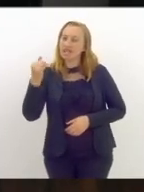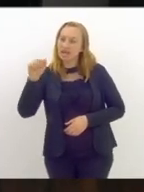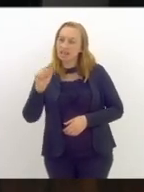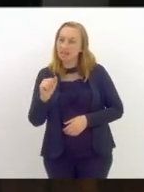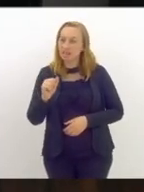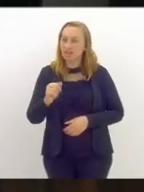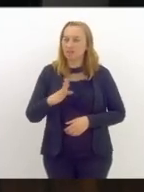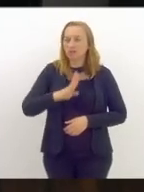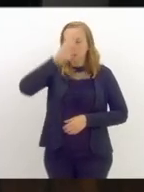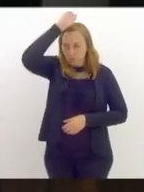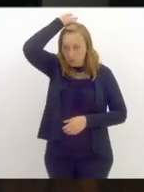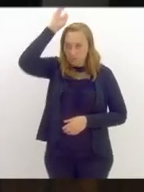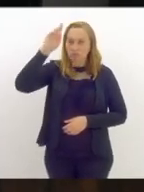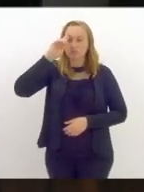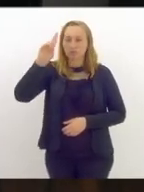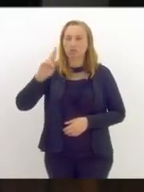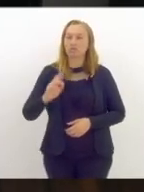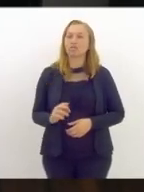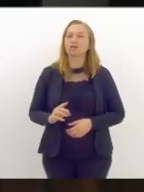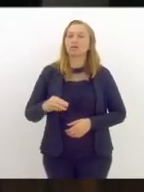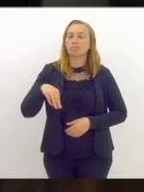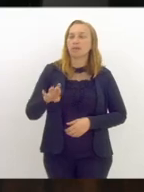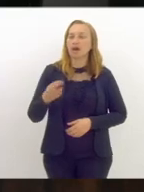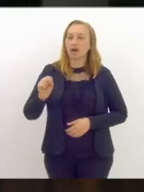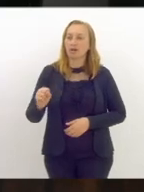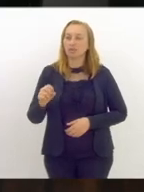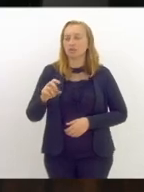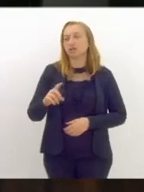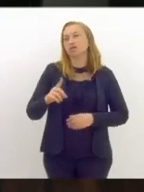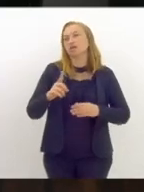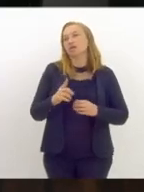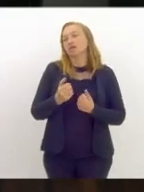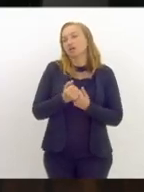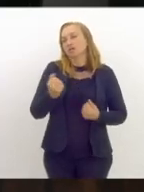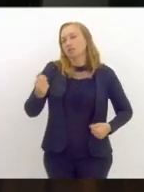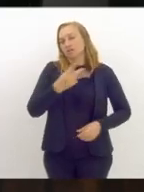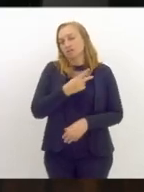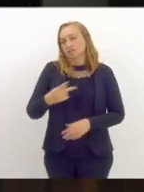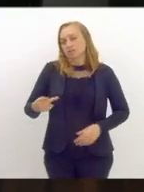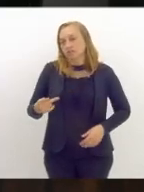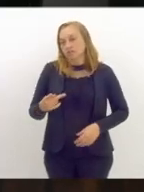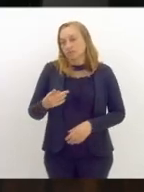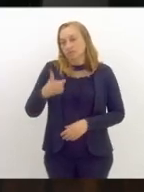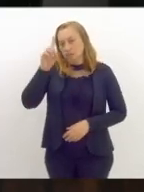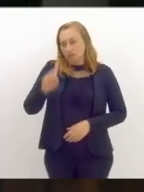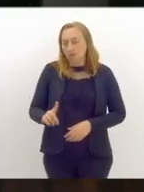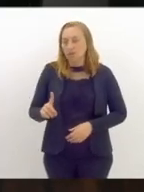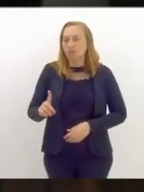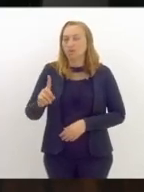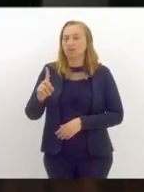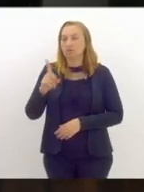tenente-coronel do Corpo de Bombeiro, Marcos Muzafir, vice-diretor do Hospital Universitário Clementino Fraga Filho,